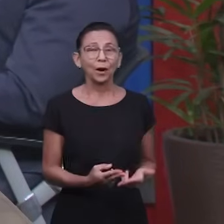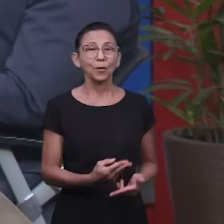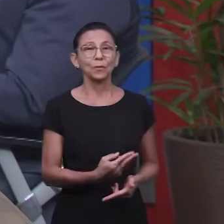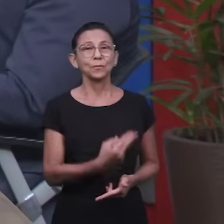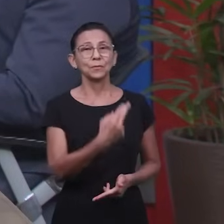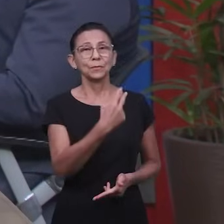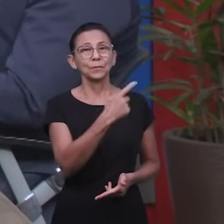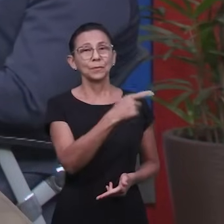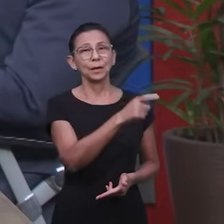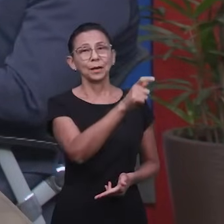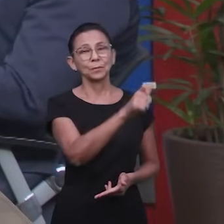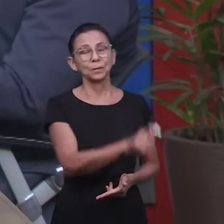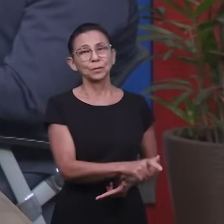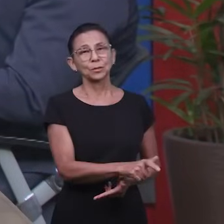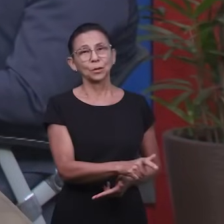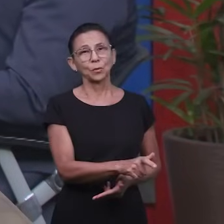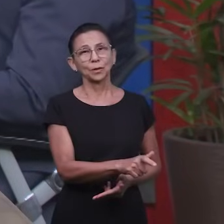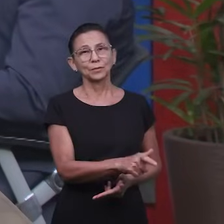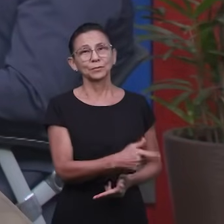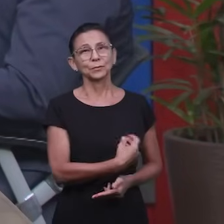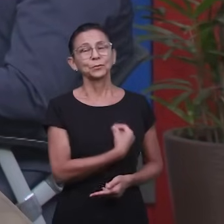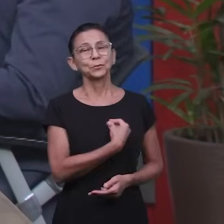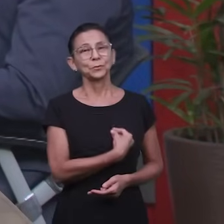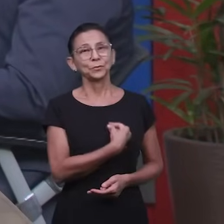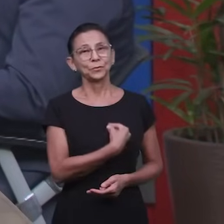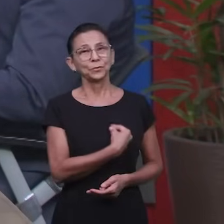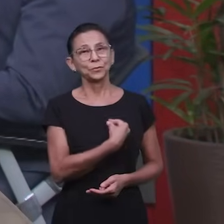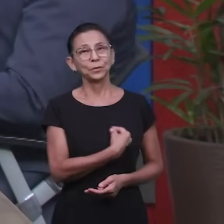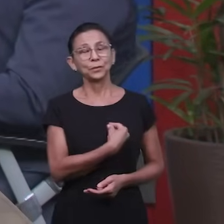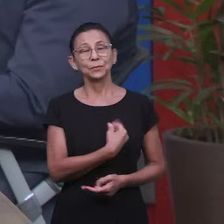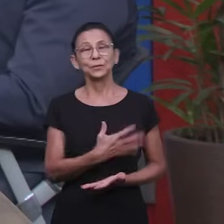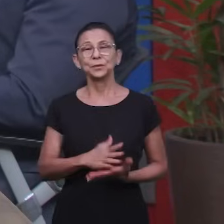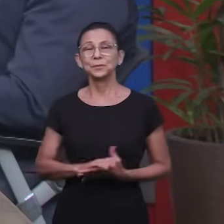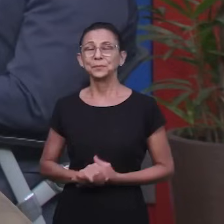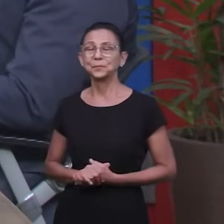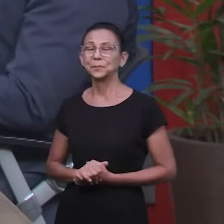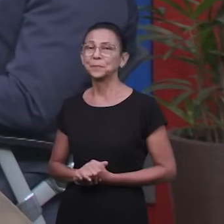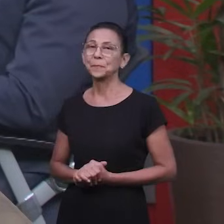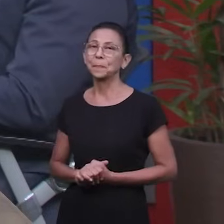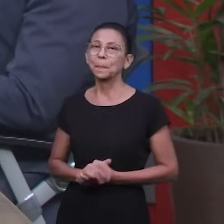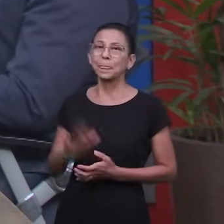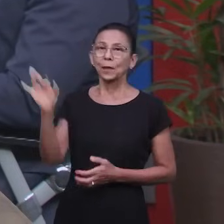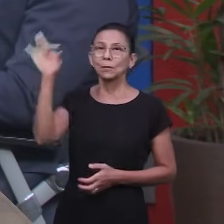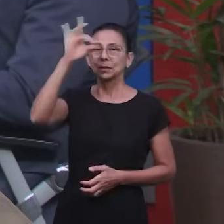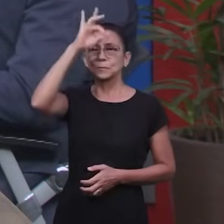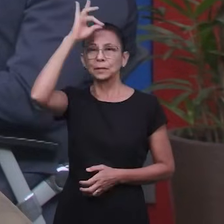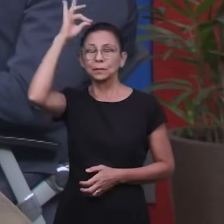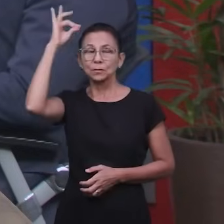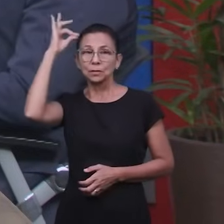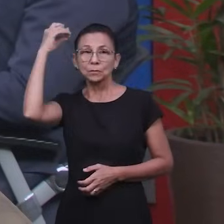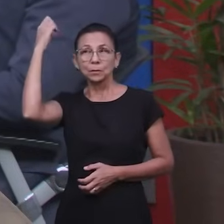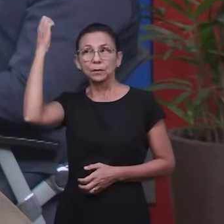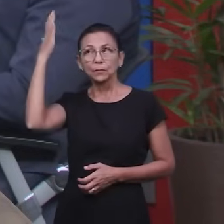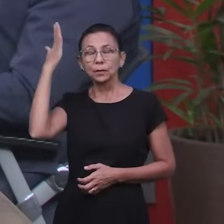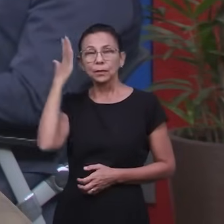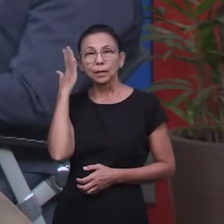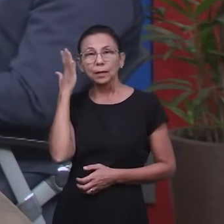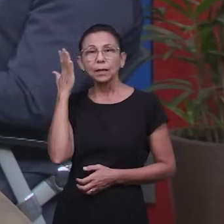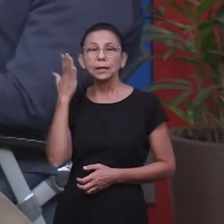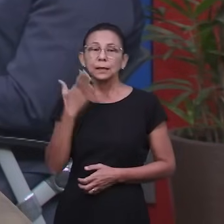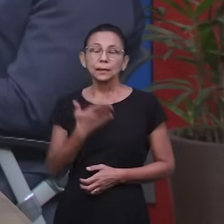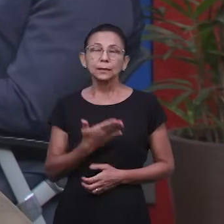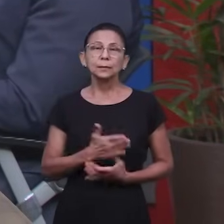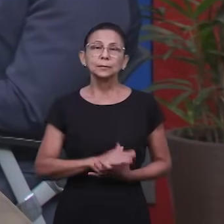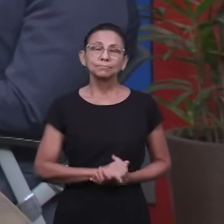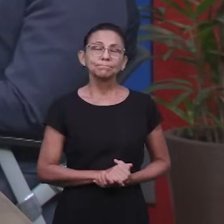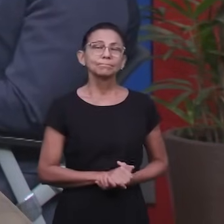ali agora, o Espírito Santo começa a dar uma nova direção, né? Eu estava lembrando de uma experiência que eu tive